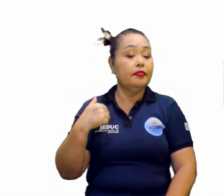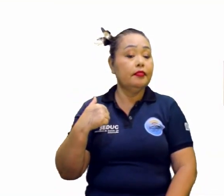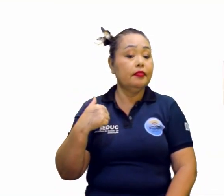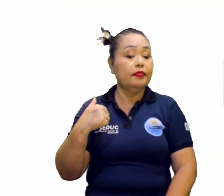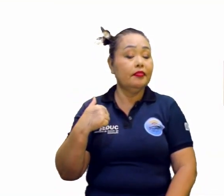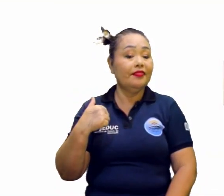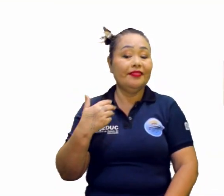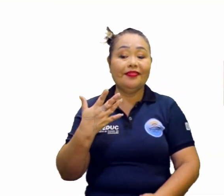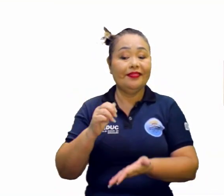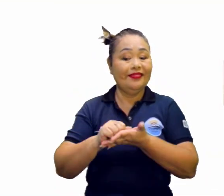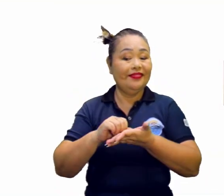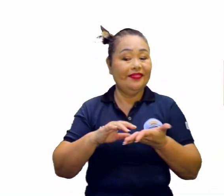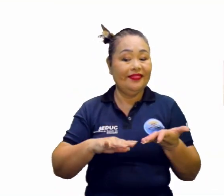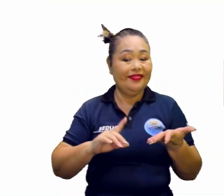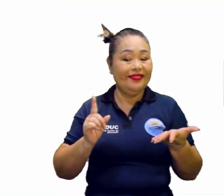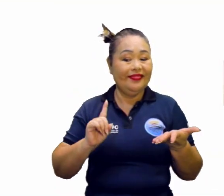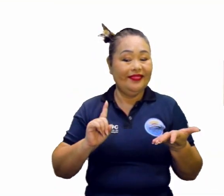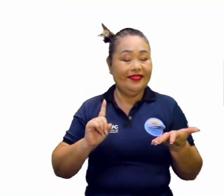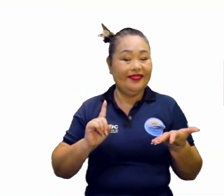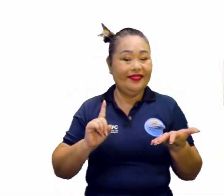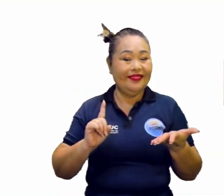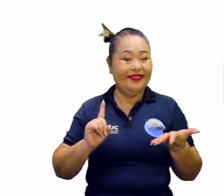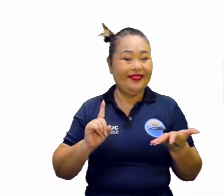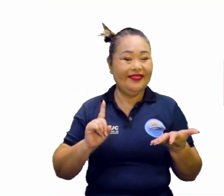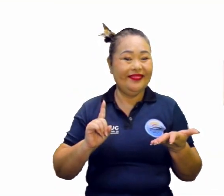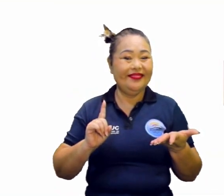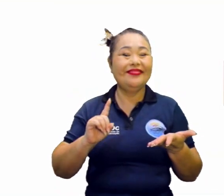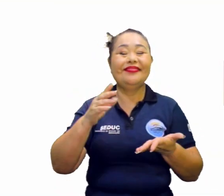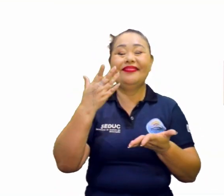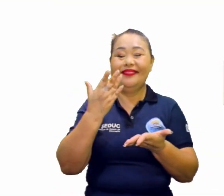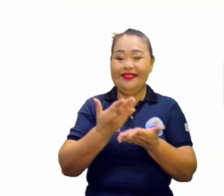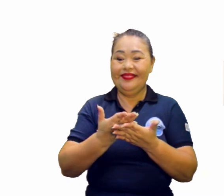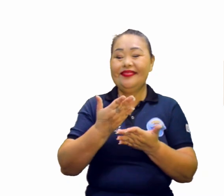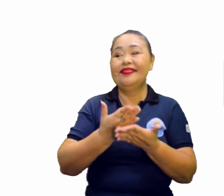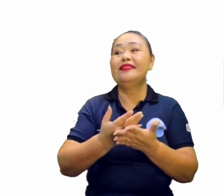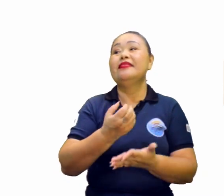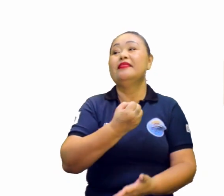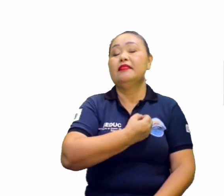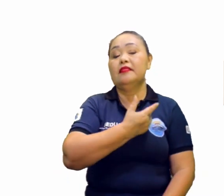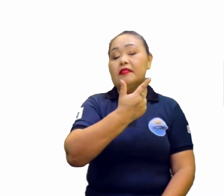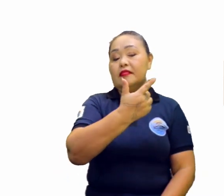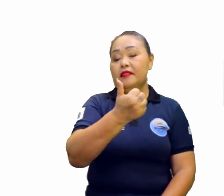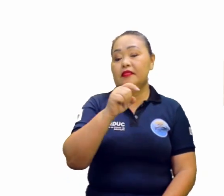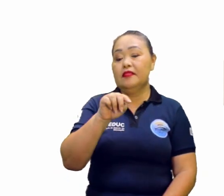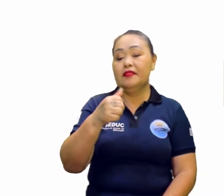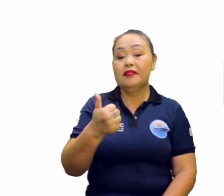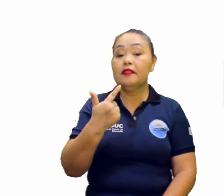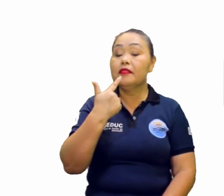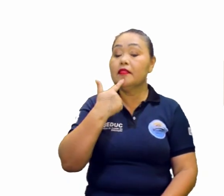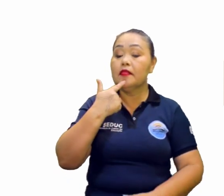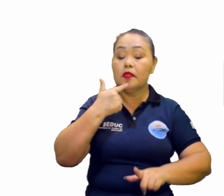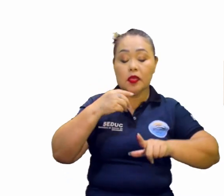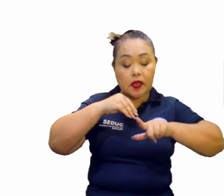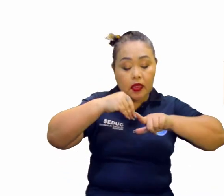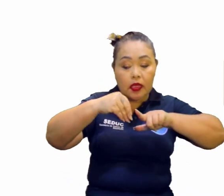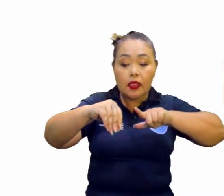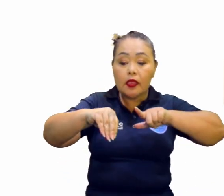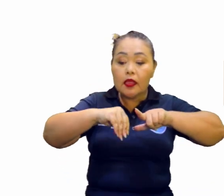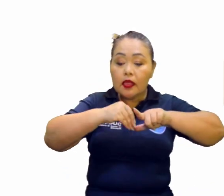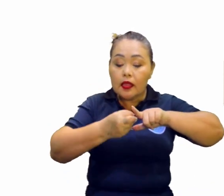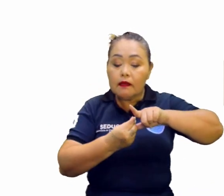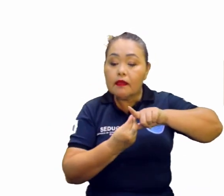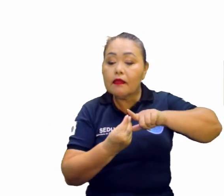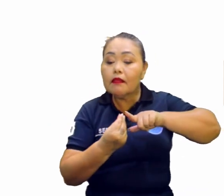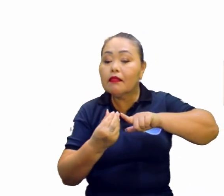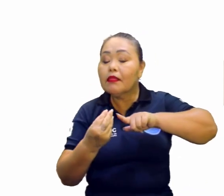Atividade, menina, se concentra. Aula 21.1, falando aí sobre a adubação. Então, aqui a gente vai falar sobre